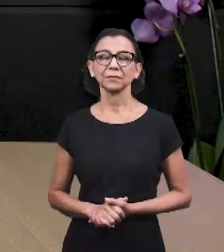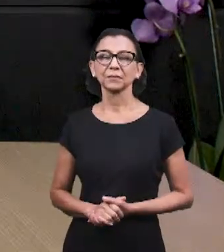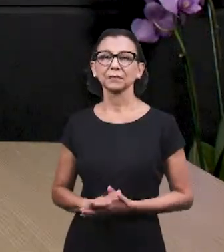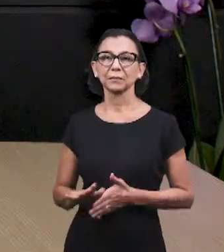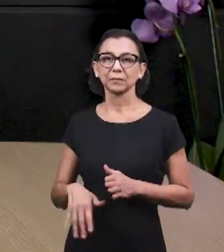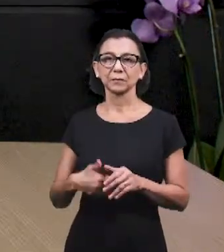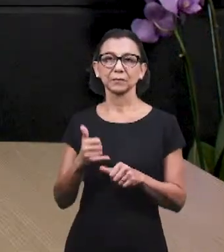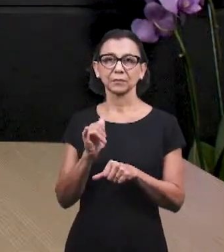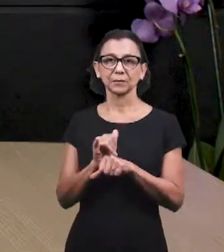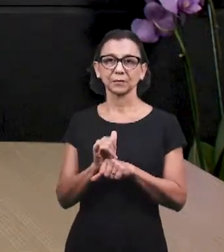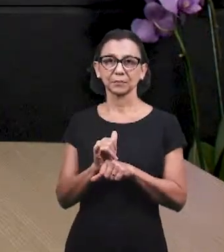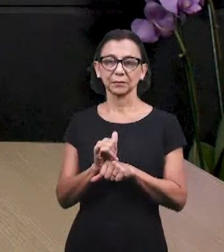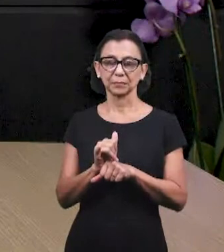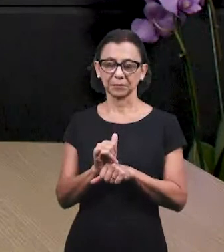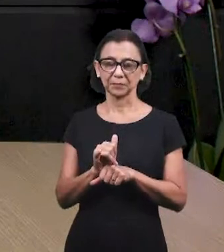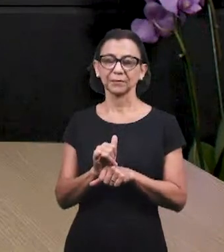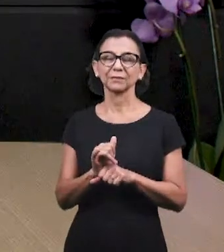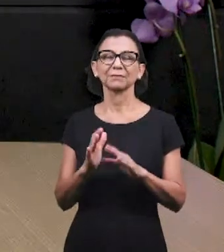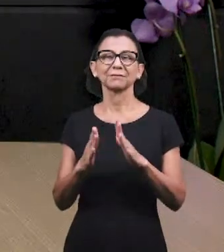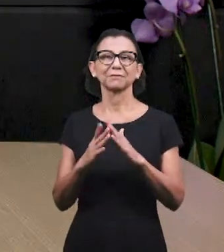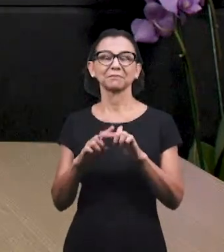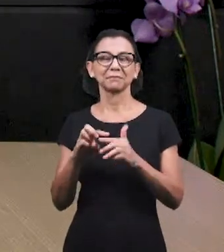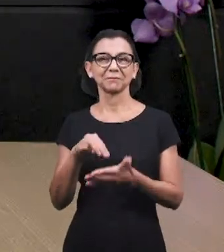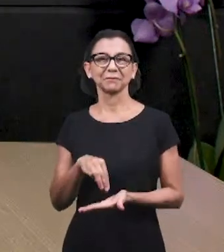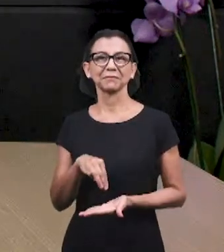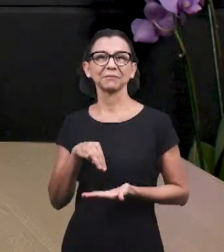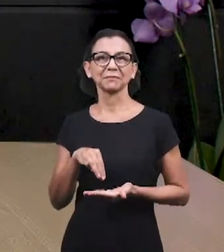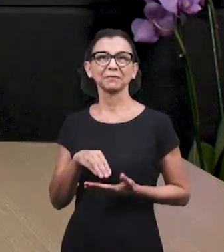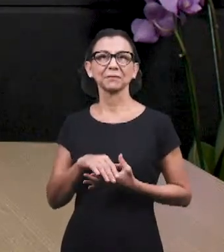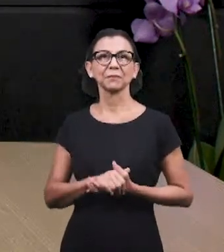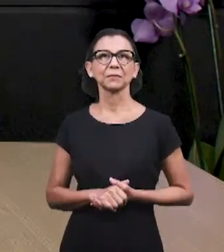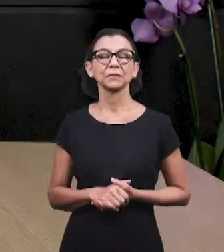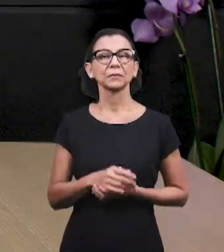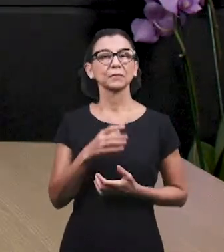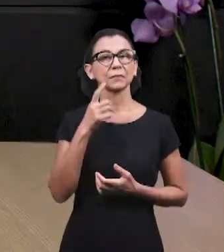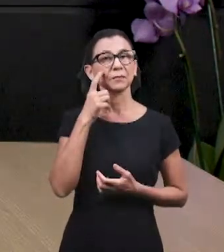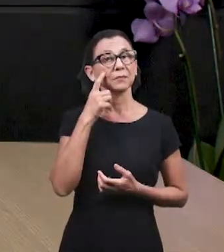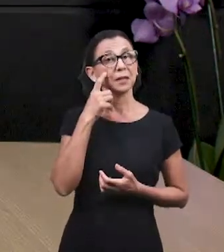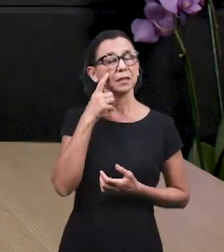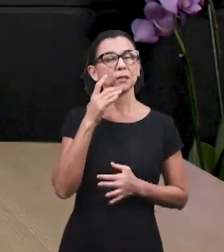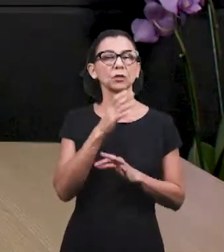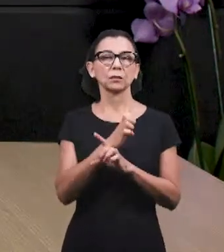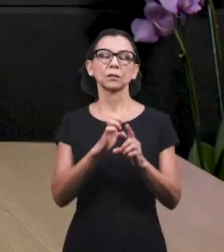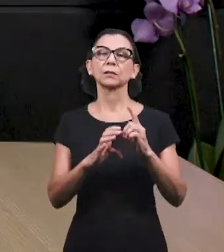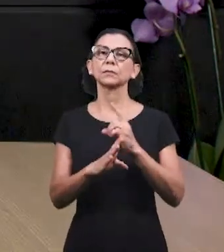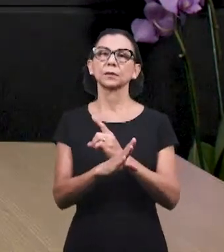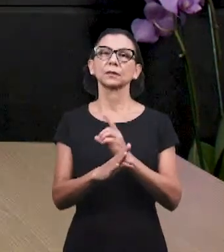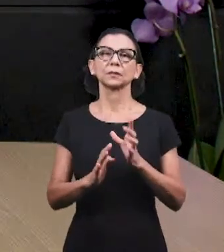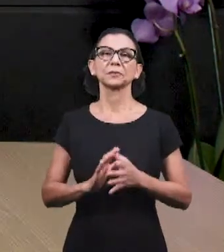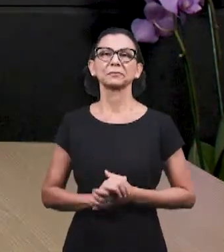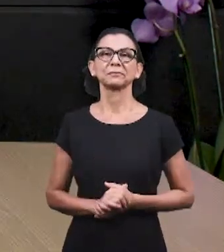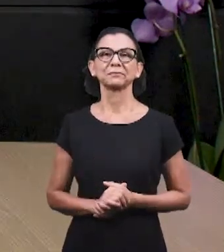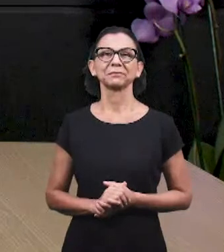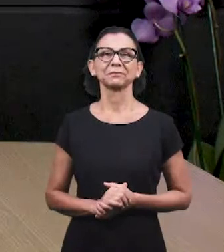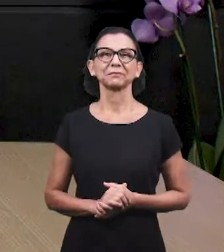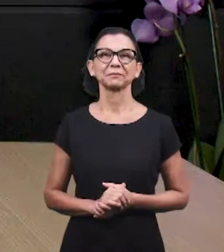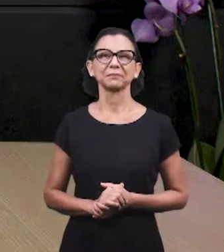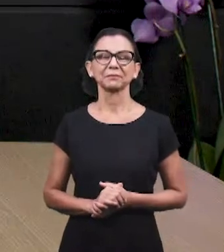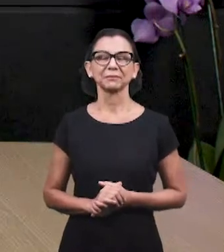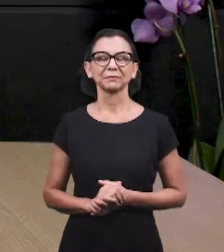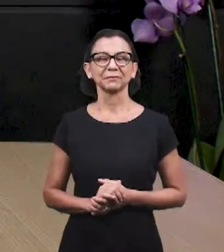neste canal, né, do YouTube da Rádio da Igreja Cristã Maranata, para assistir, participar da Escola Bíblica Dominical,